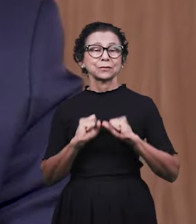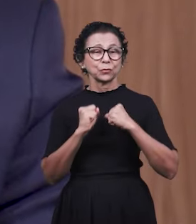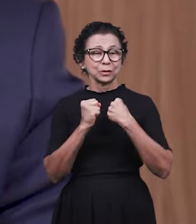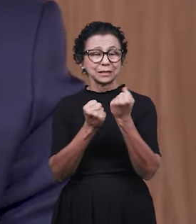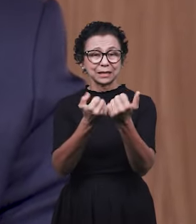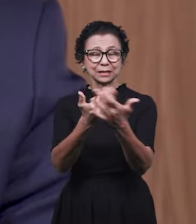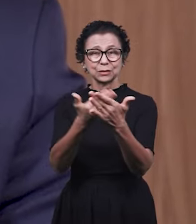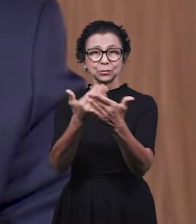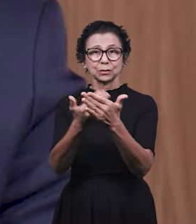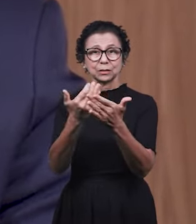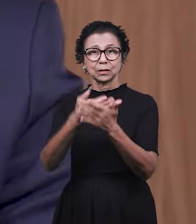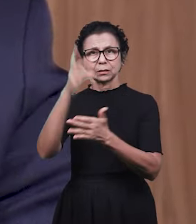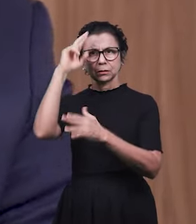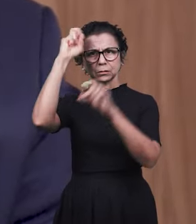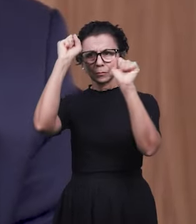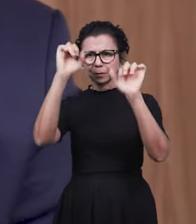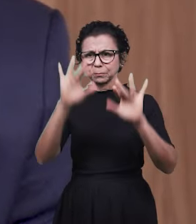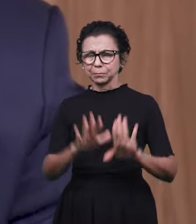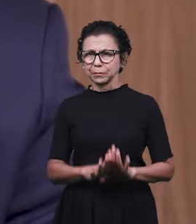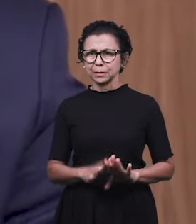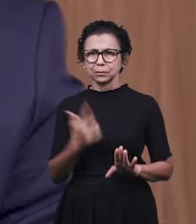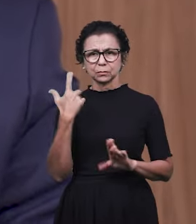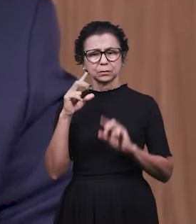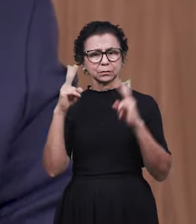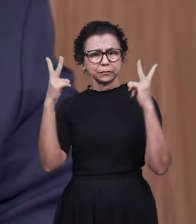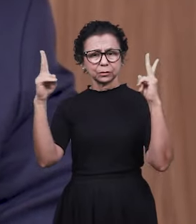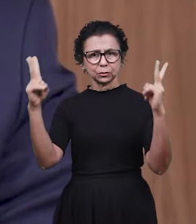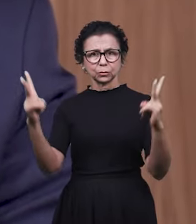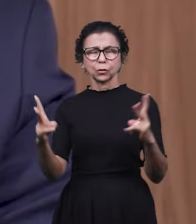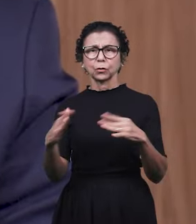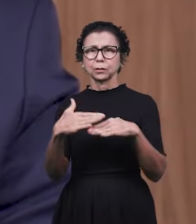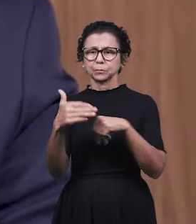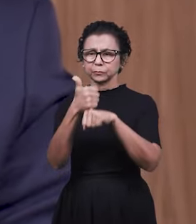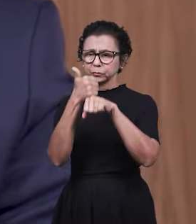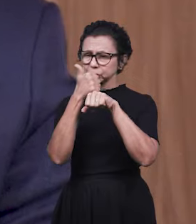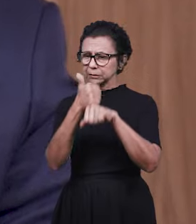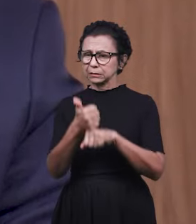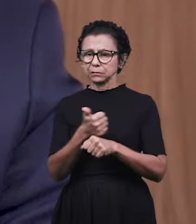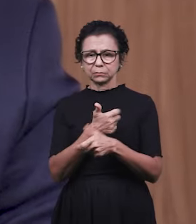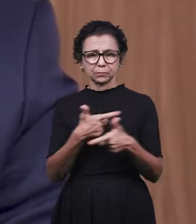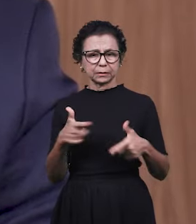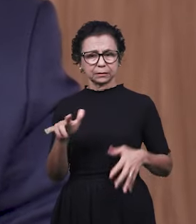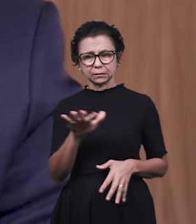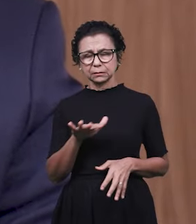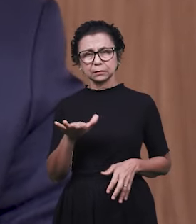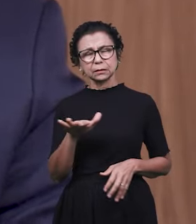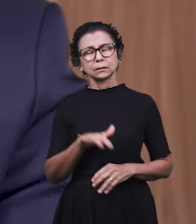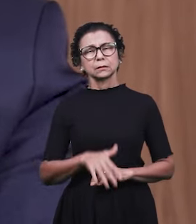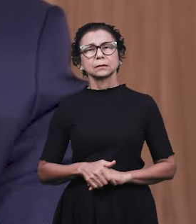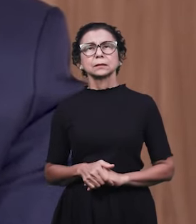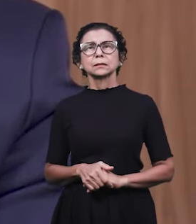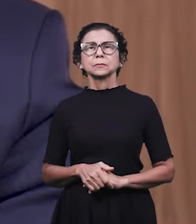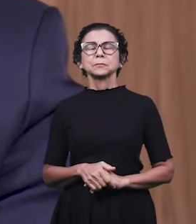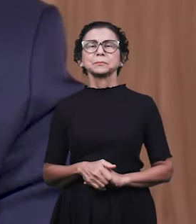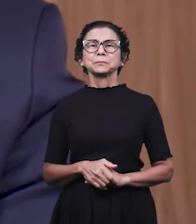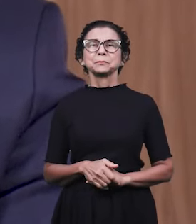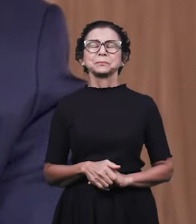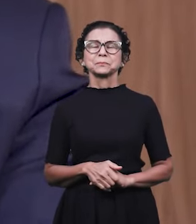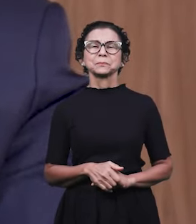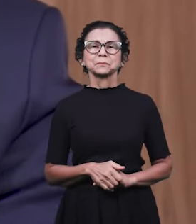abriu as portas naquilo que você tem que estudar e orar ao Senhor, que o Senhor vai dando as condições. E aí, quando